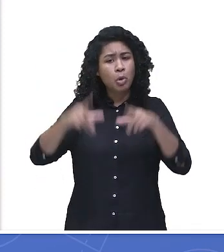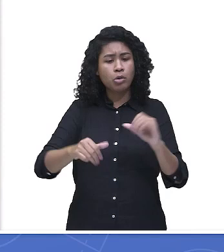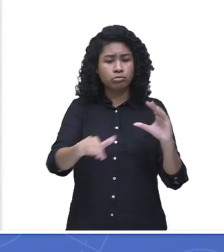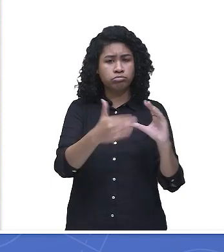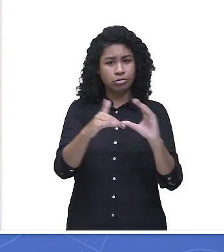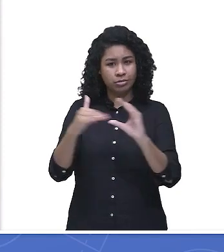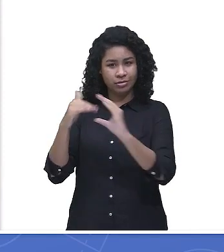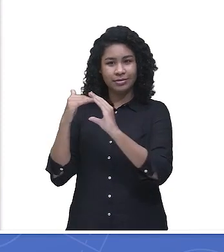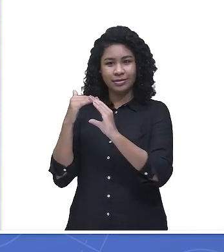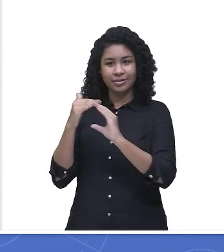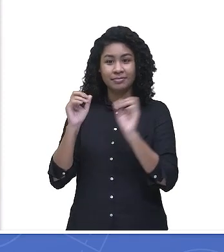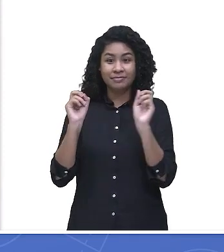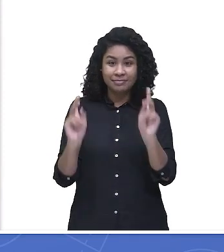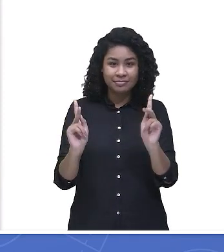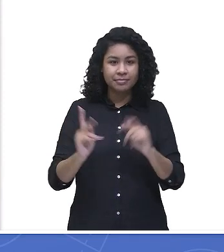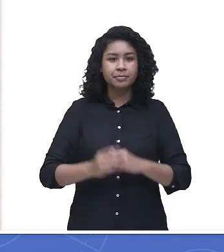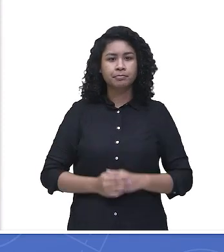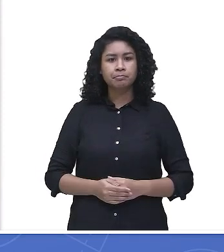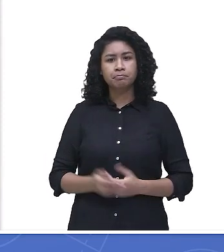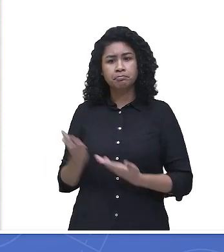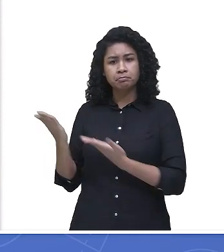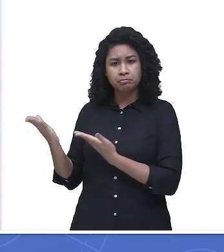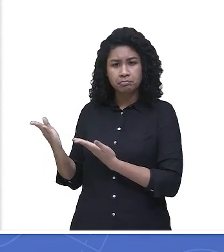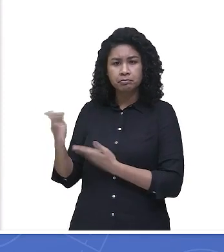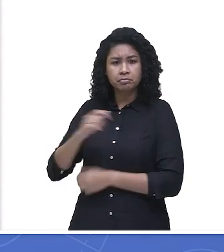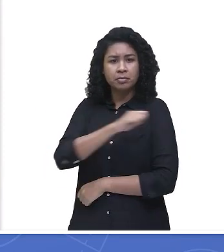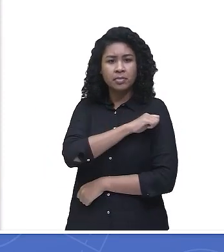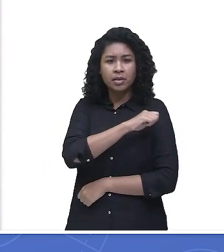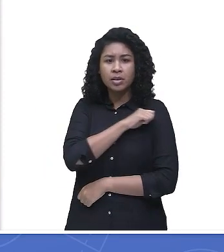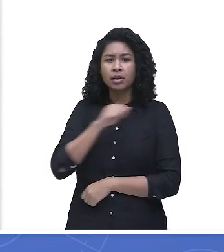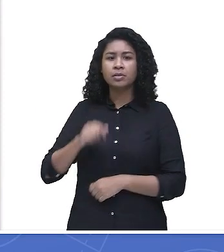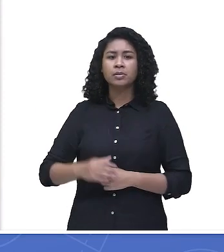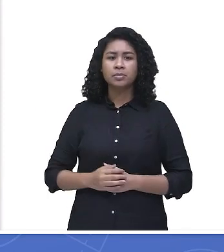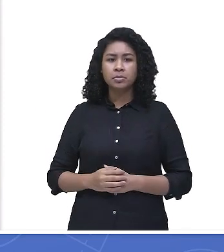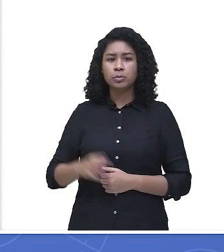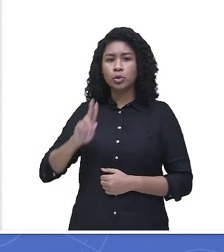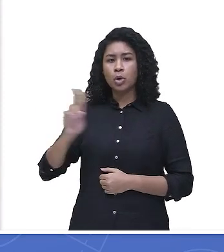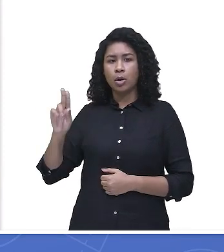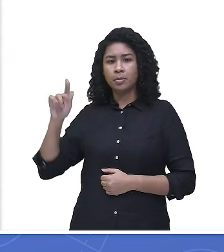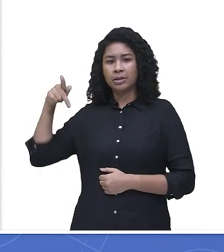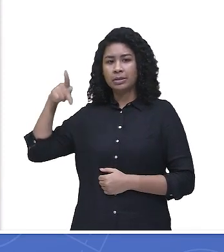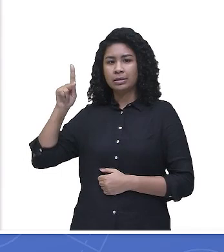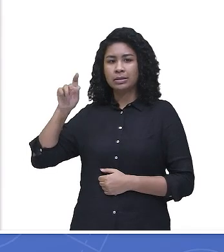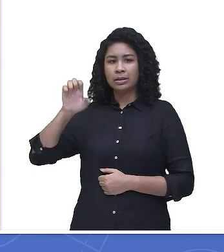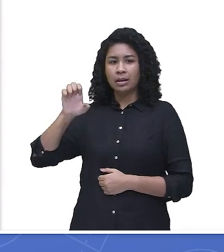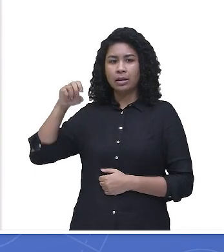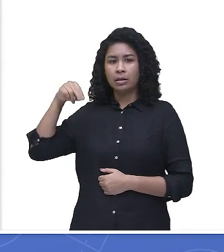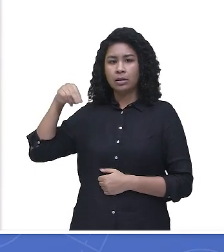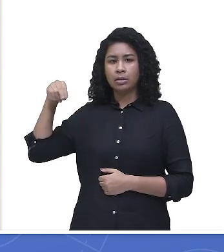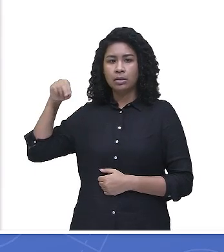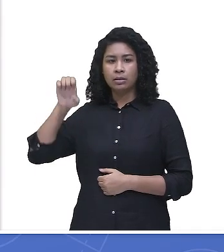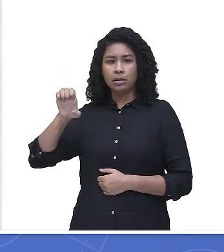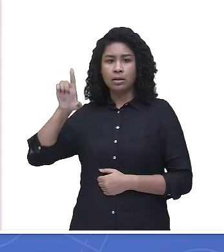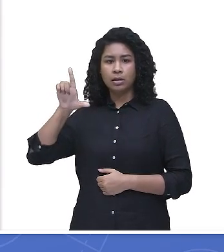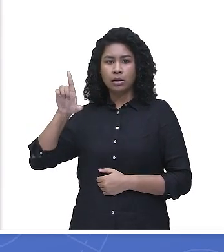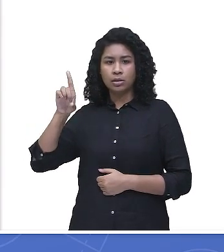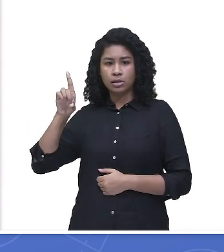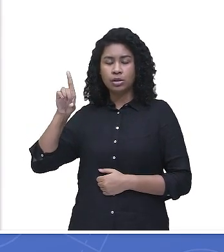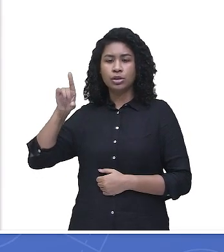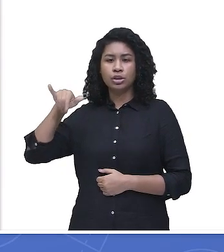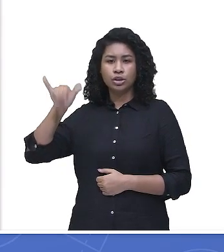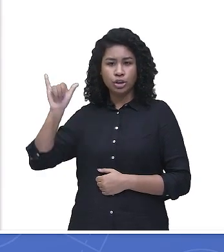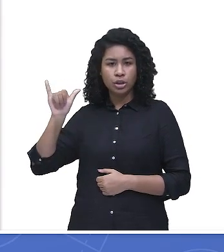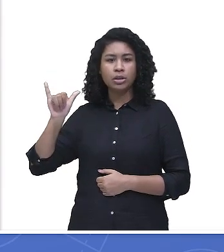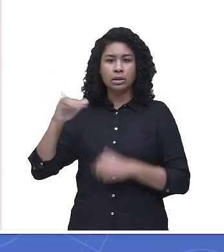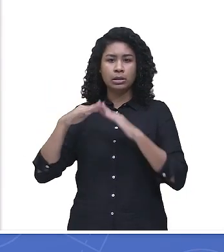chat, certo? O Kennedy interagindo aqui com a gente também, lá da Escola Estadual Coronel